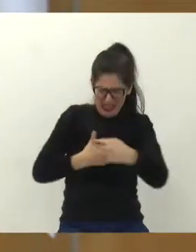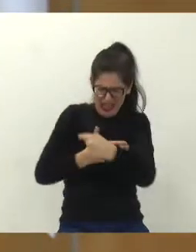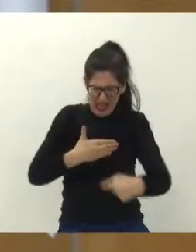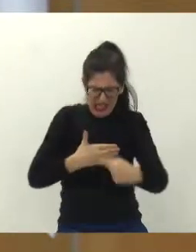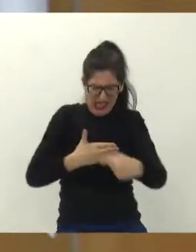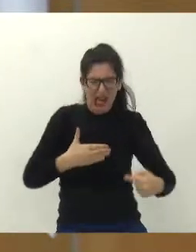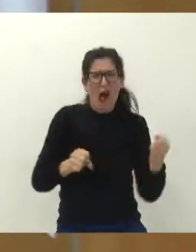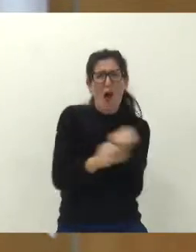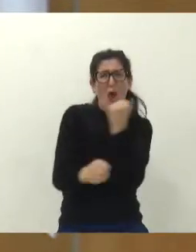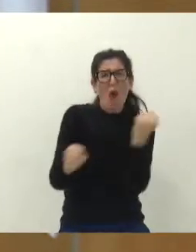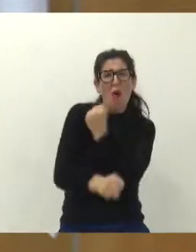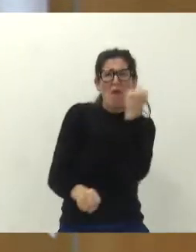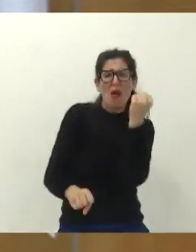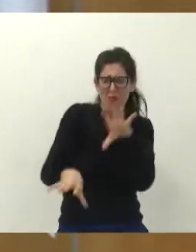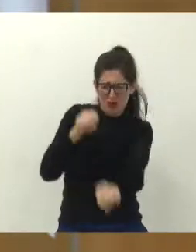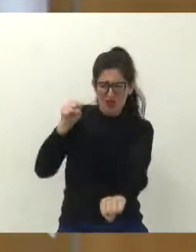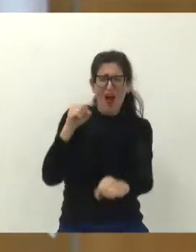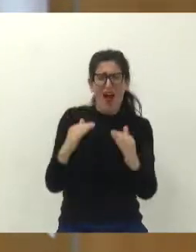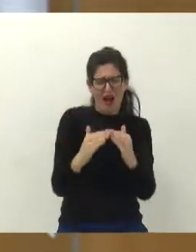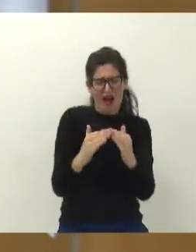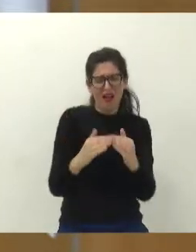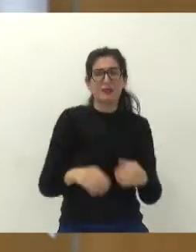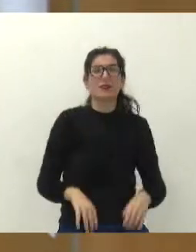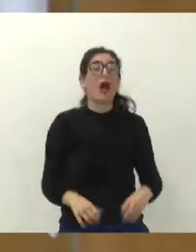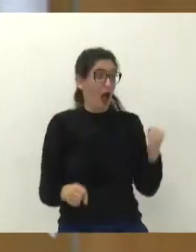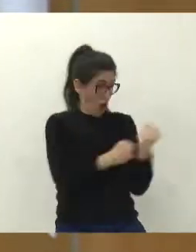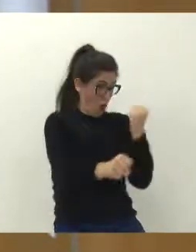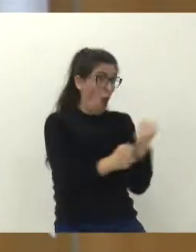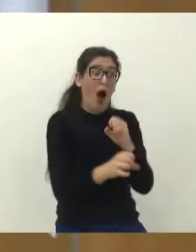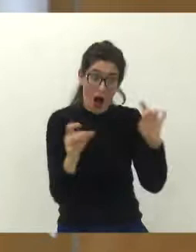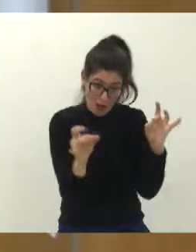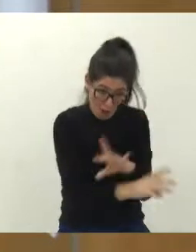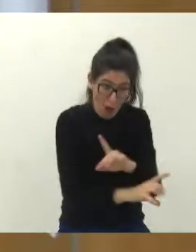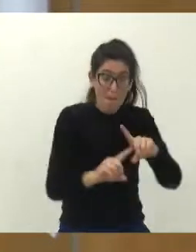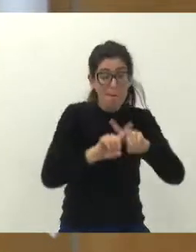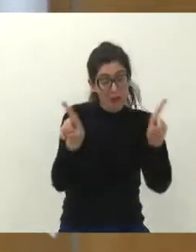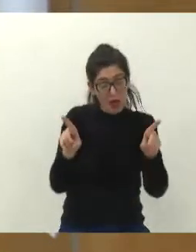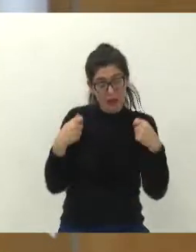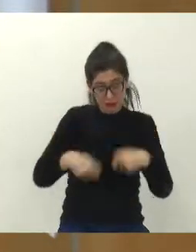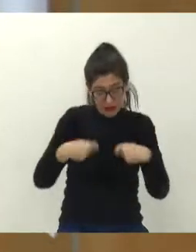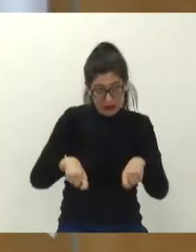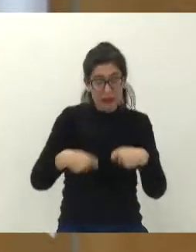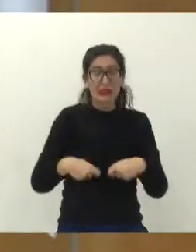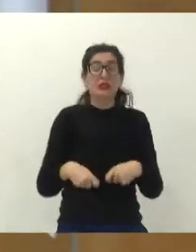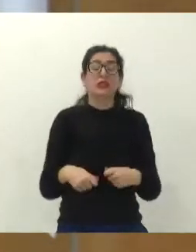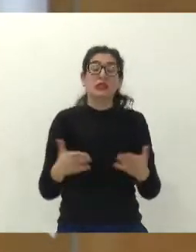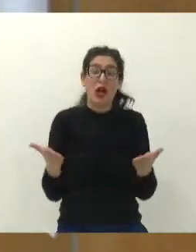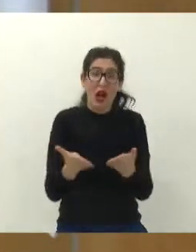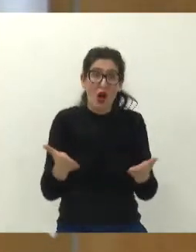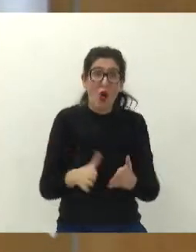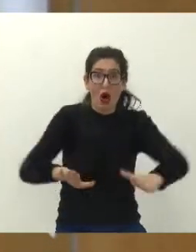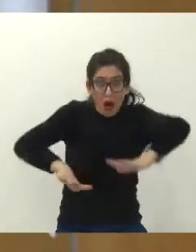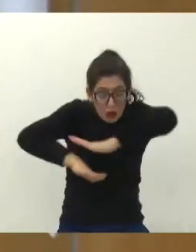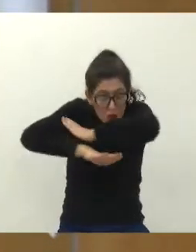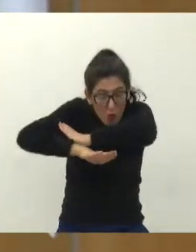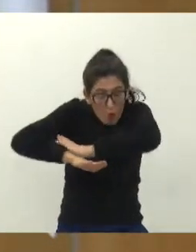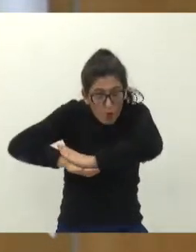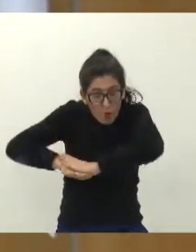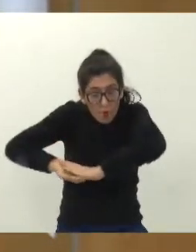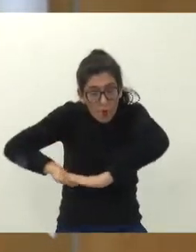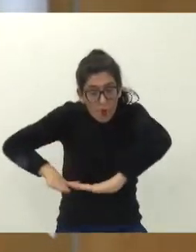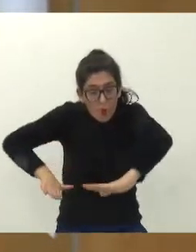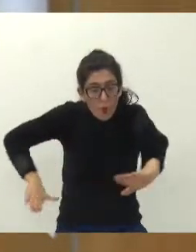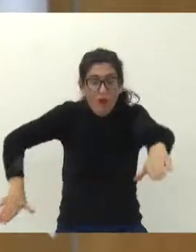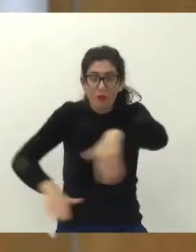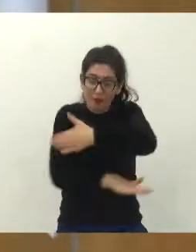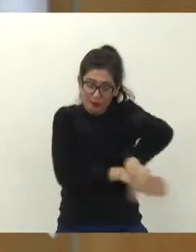Derbal, ela já terminou. Agora precisa fazer uma outra coisa, que é recompor a pavimentação daquela rua. Porque